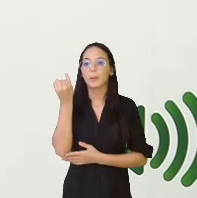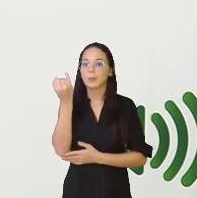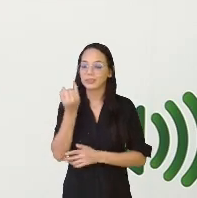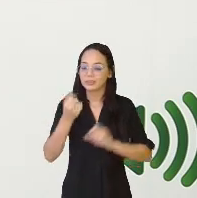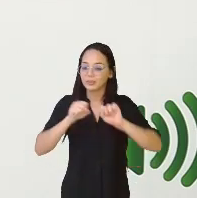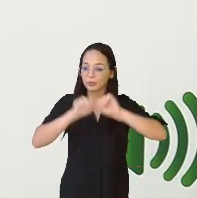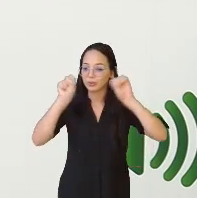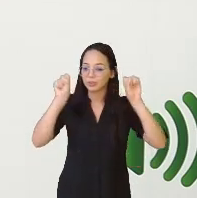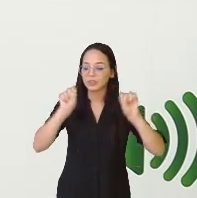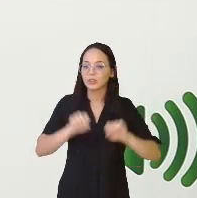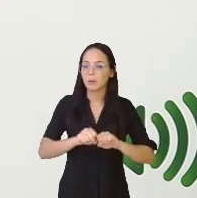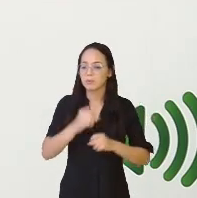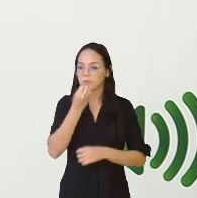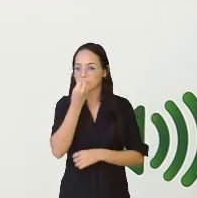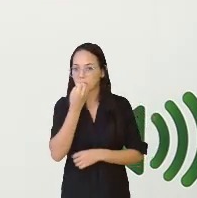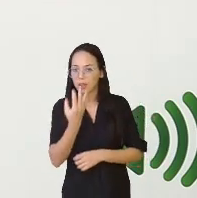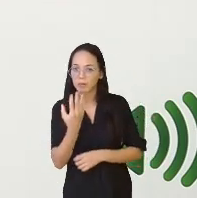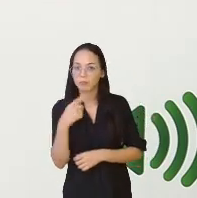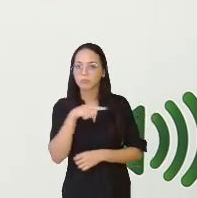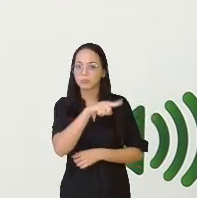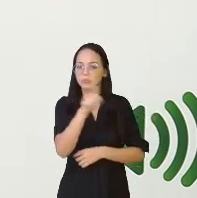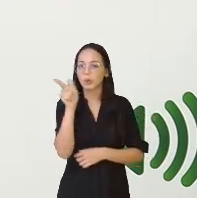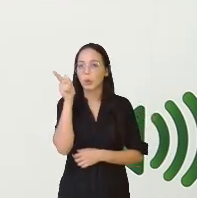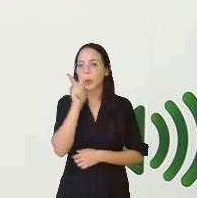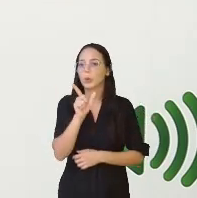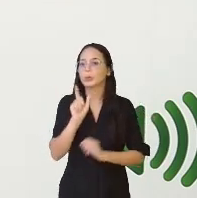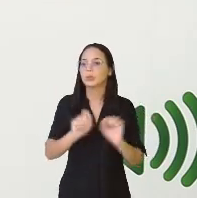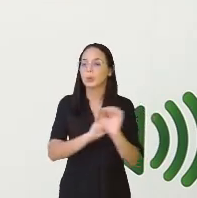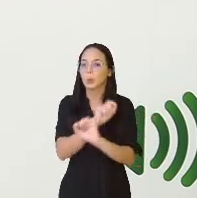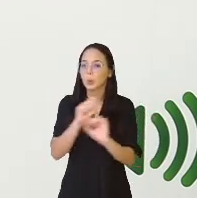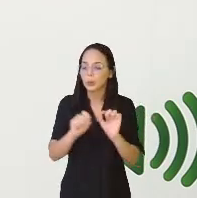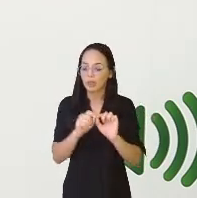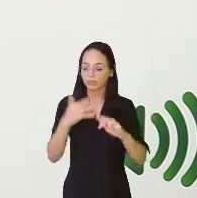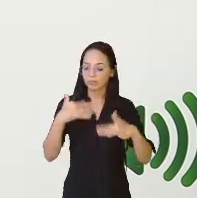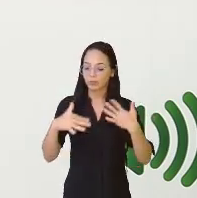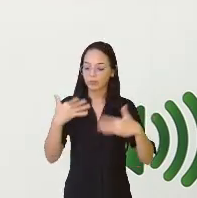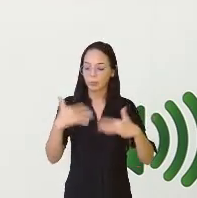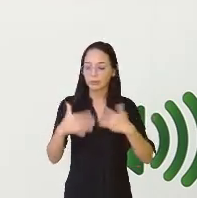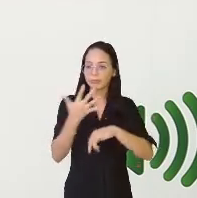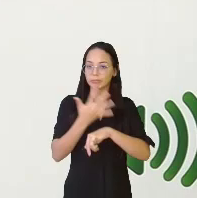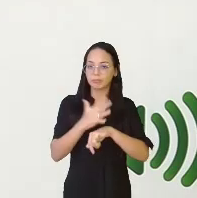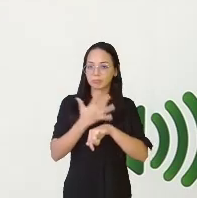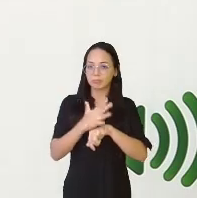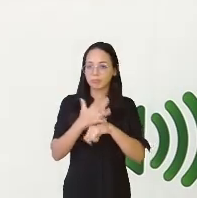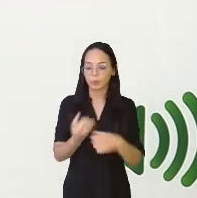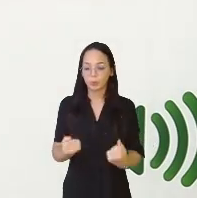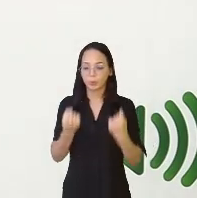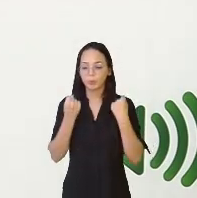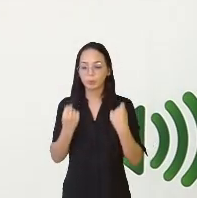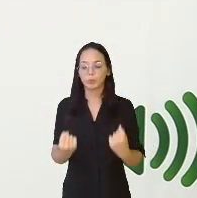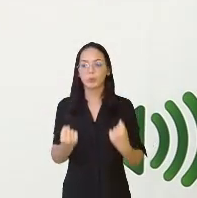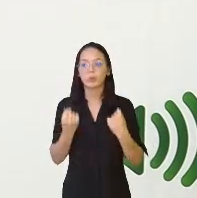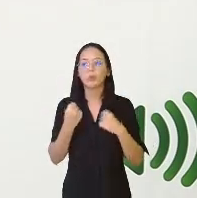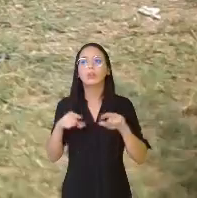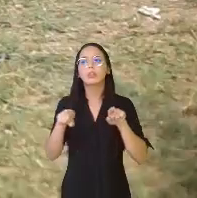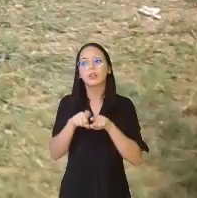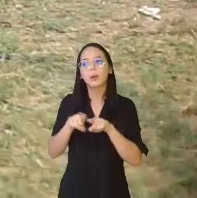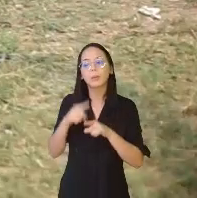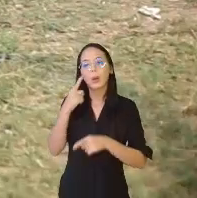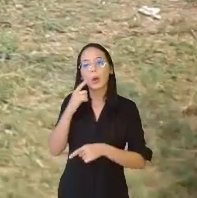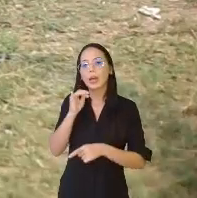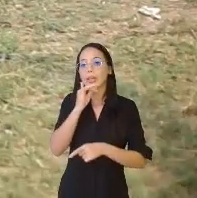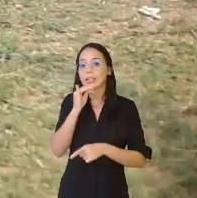esse sistema esteja bem para que você consiga realizar as suas atividades. Aqui eu tenho mais um exemplo, as crianças